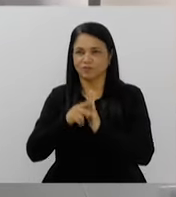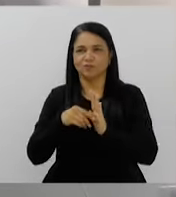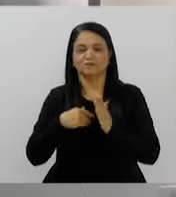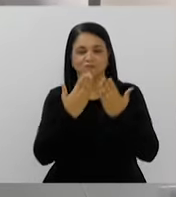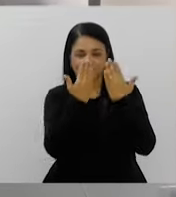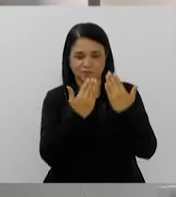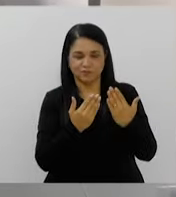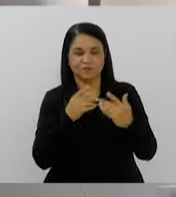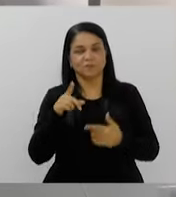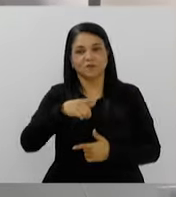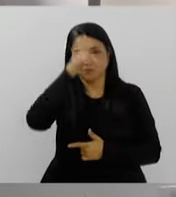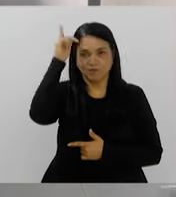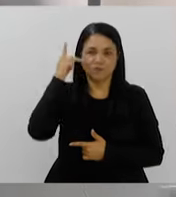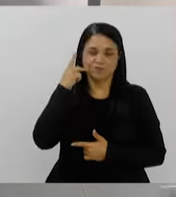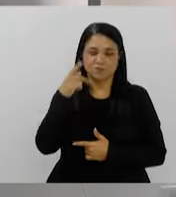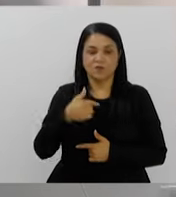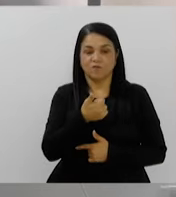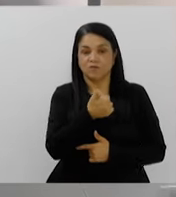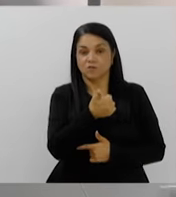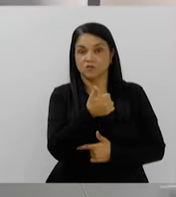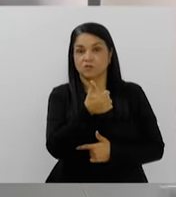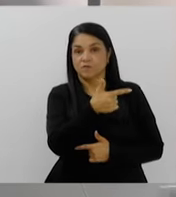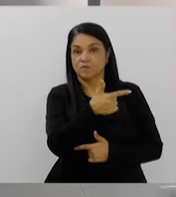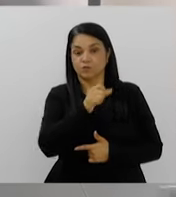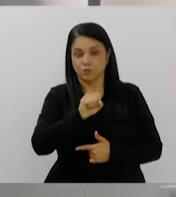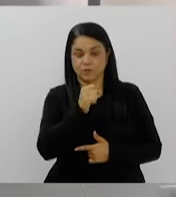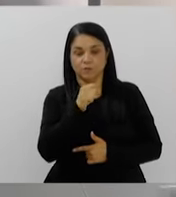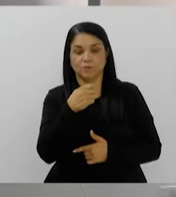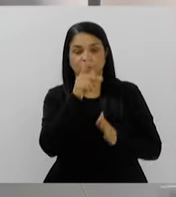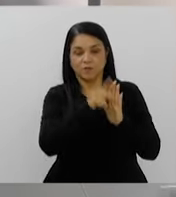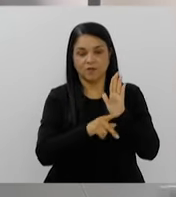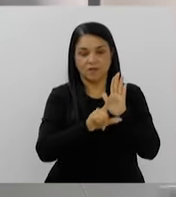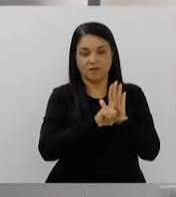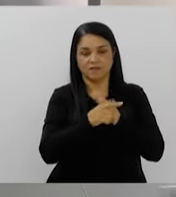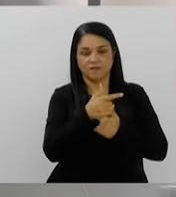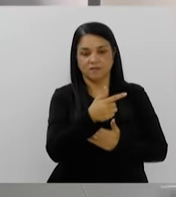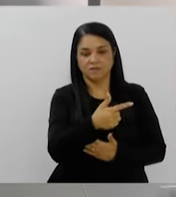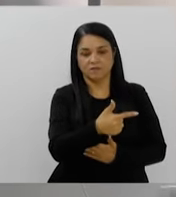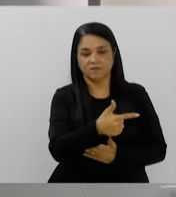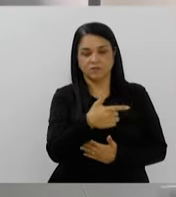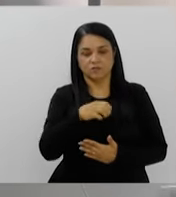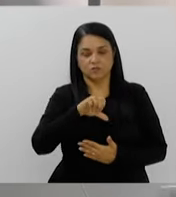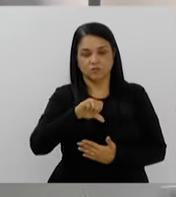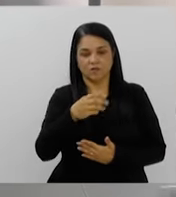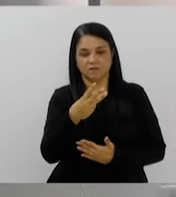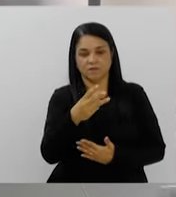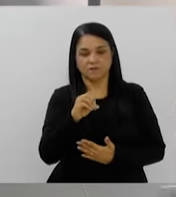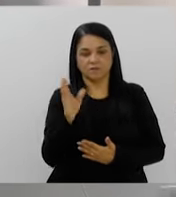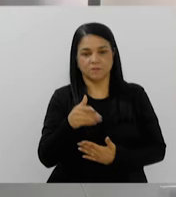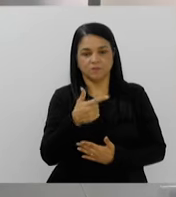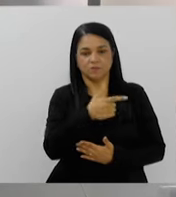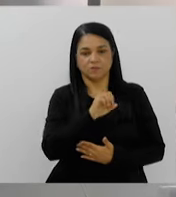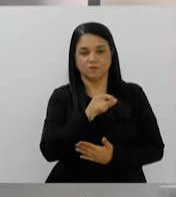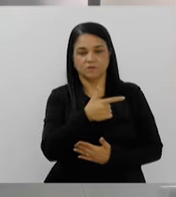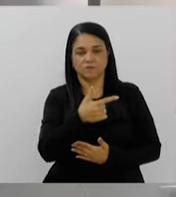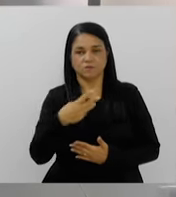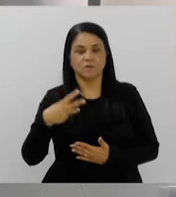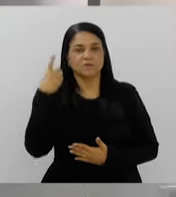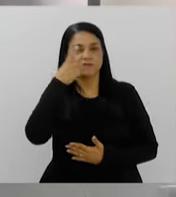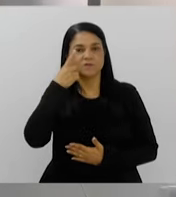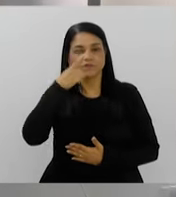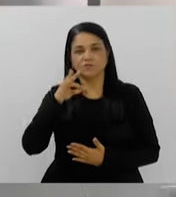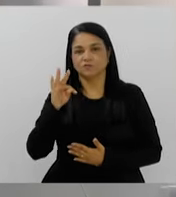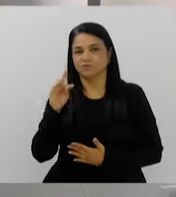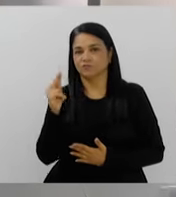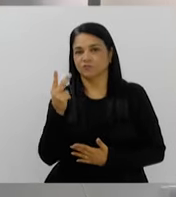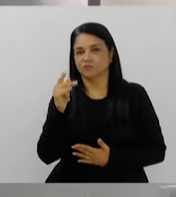para o deputado Luiz Paulo. Vou para o 28. 28, projeto de lei 2930 de 24, de autoria do deputado Tiago Rangel, que